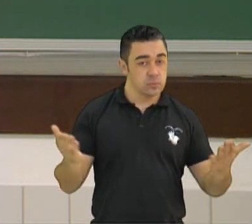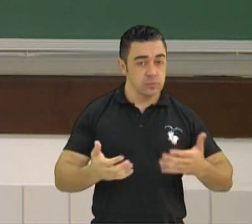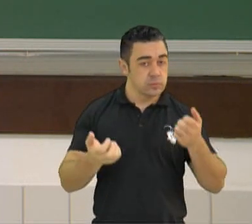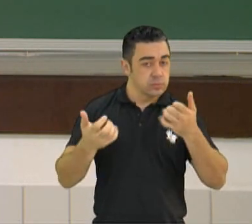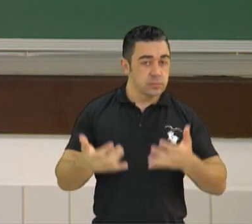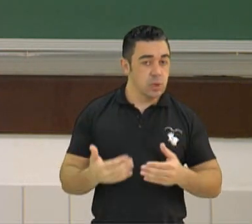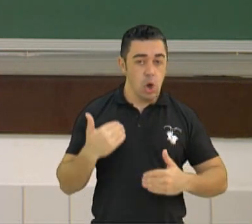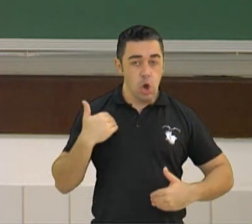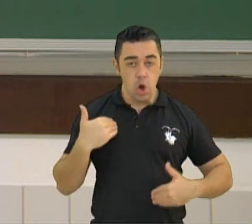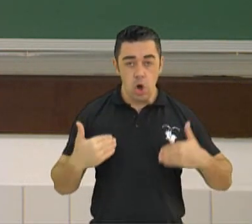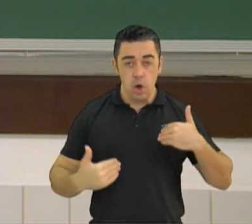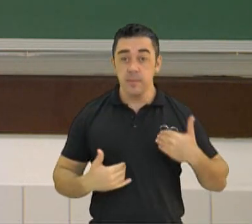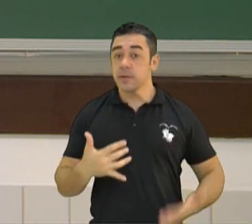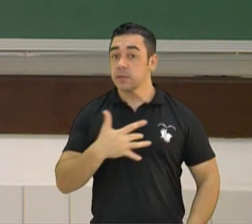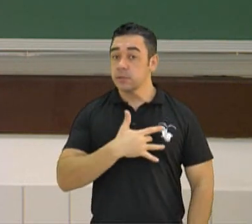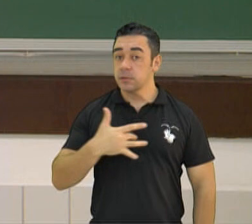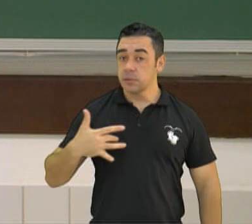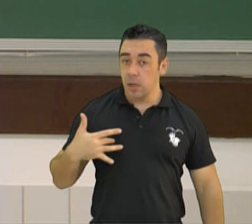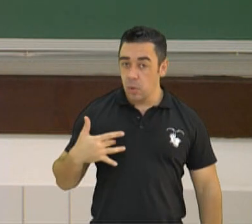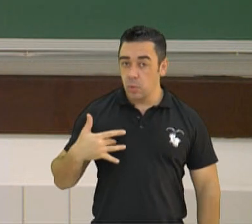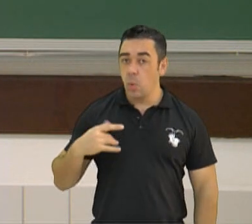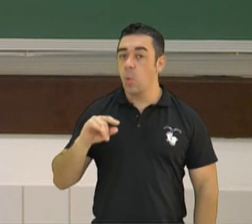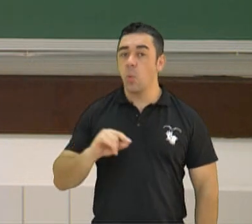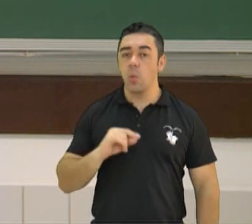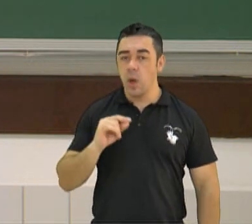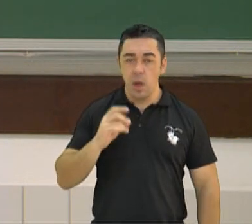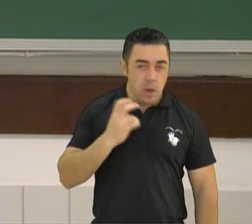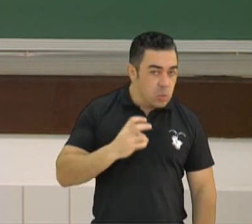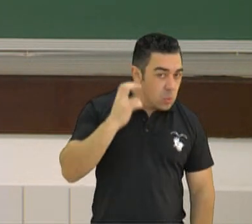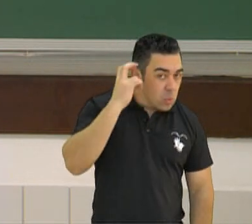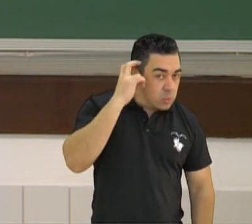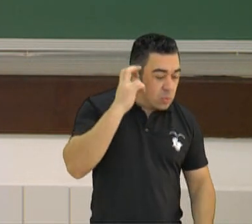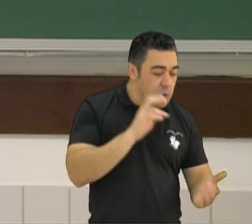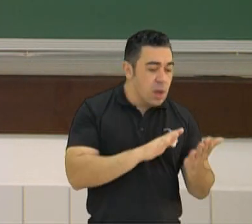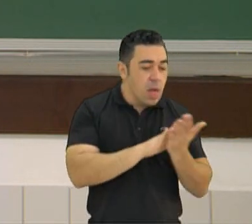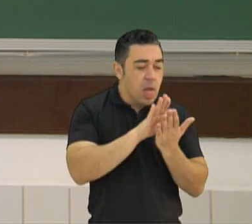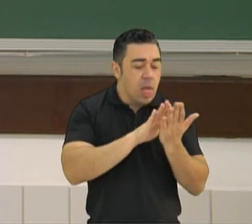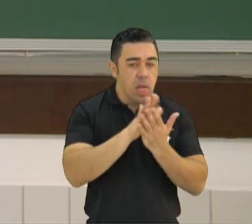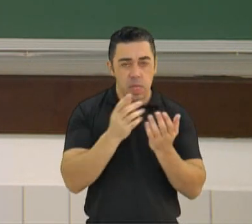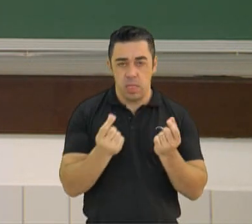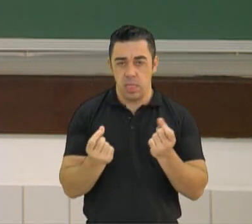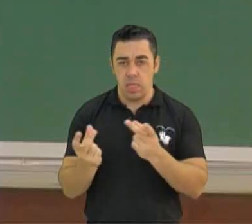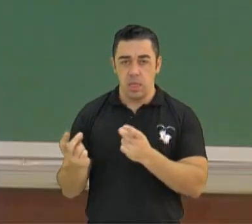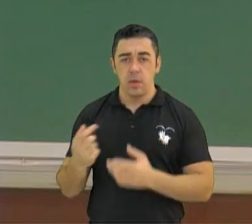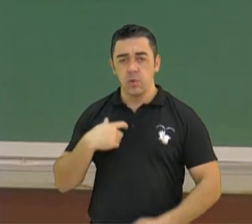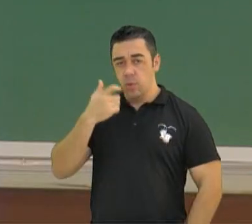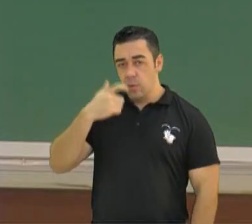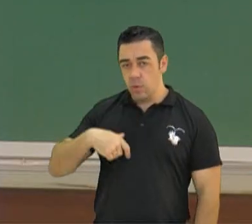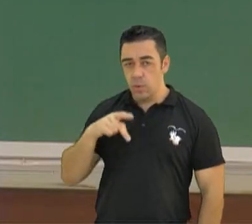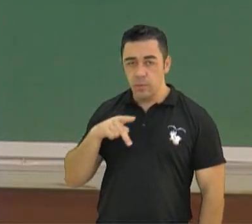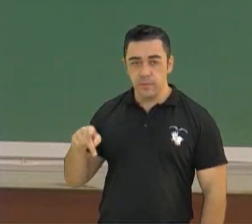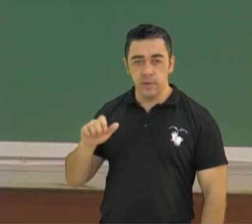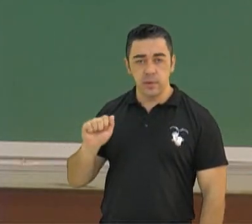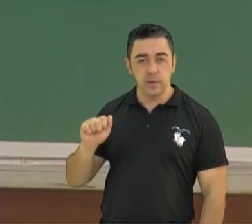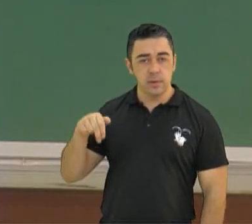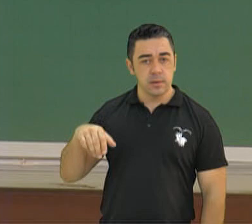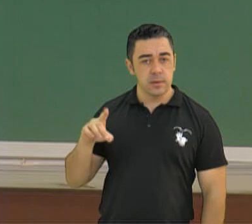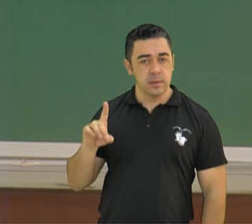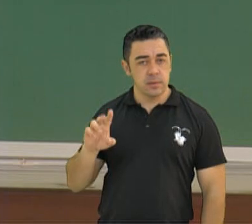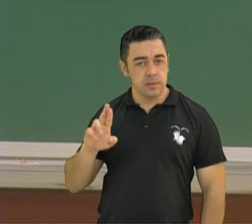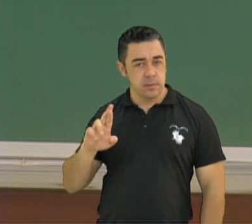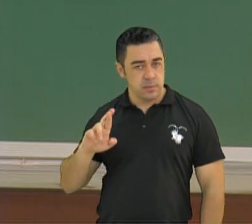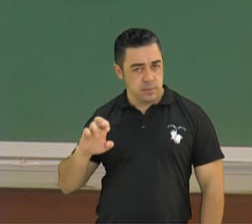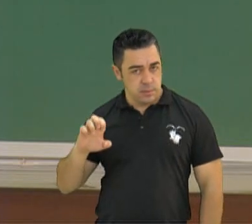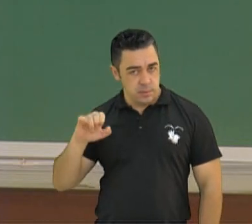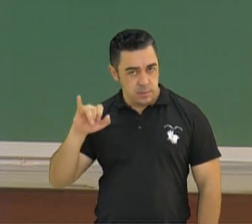sobre corpo e saúde no contexto da cultura consumista. Eu sou o Andrei e eu quero te lembrar que você faça